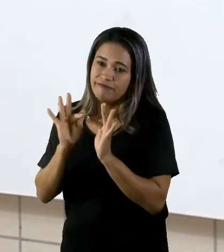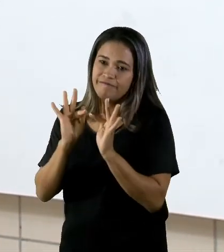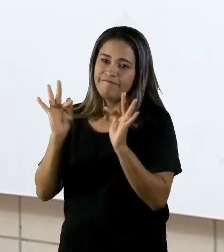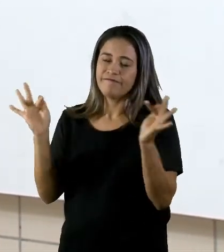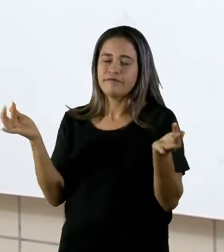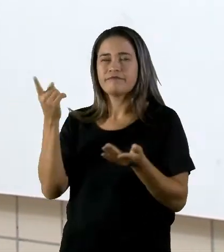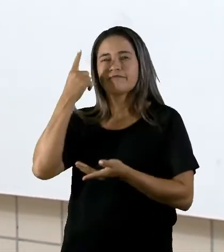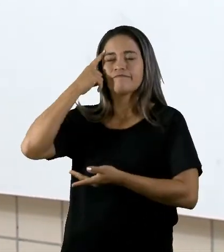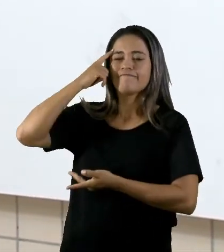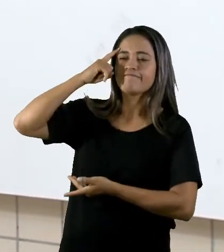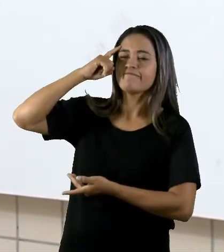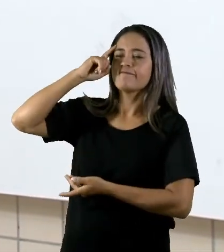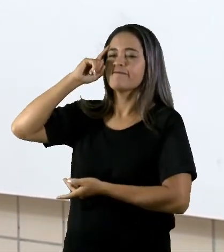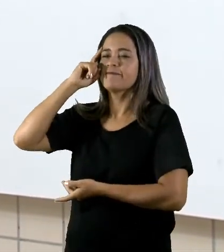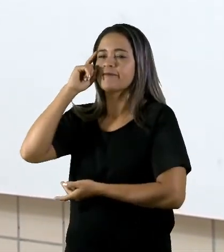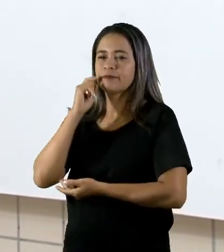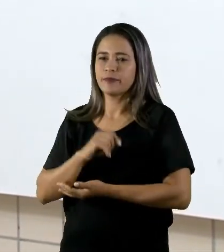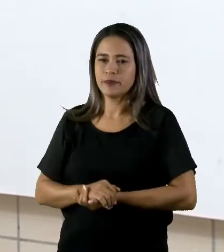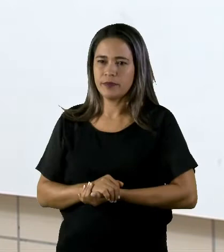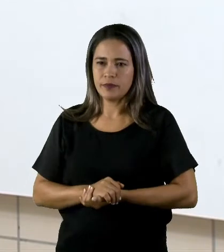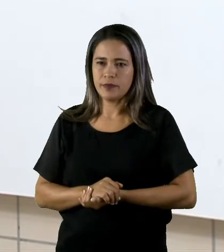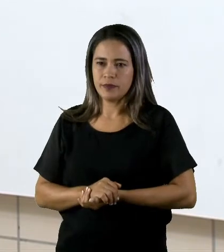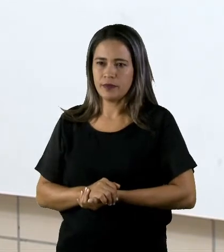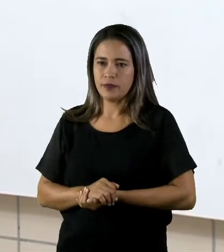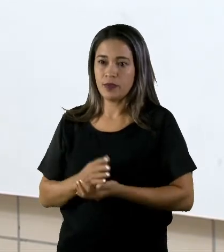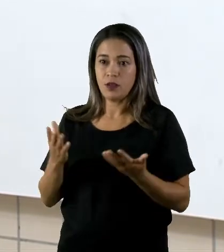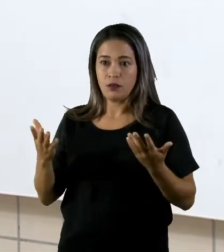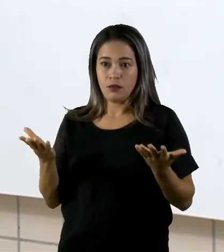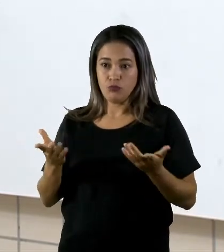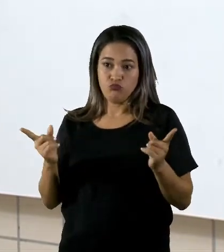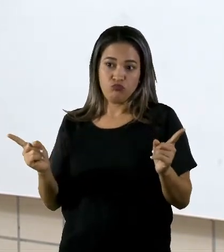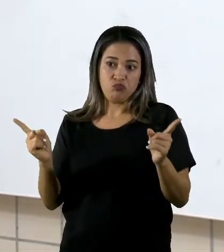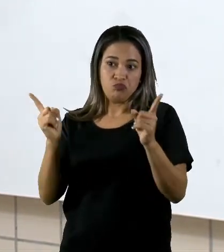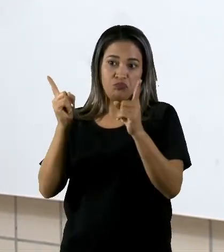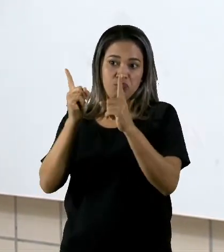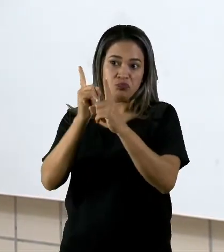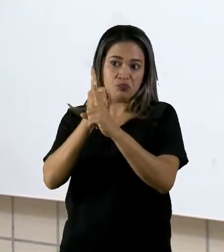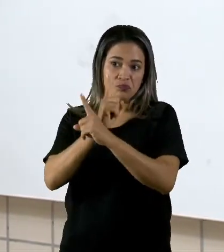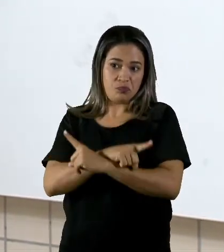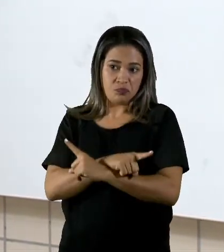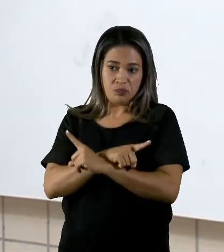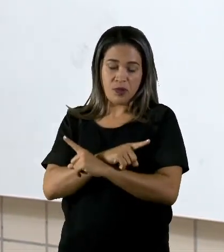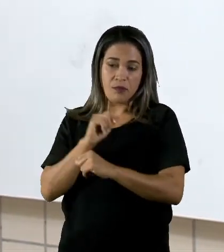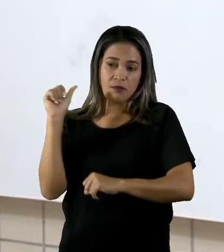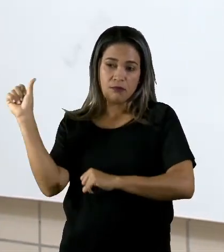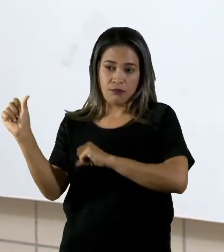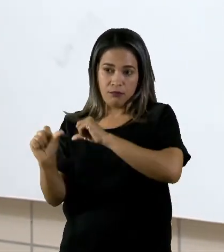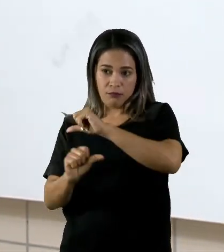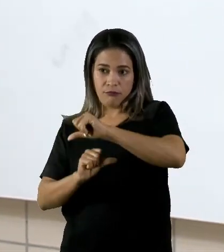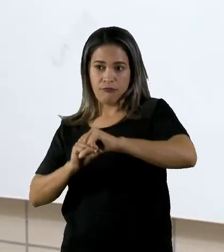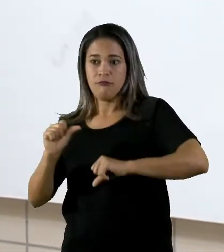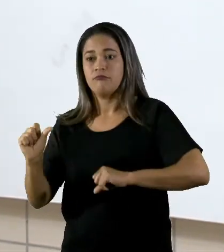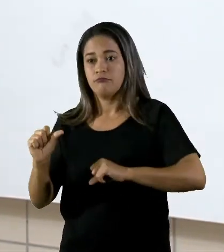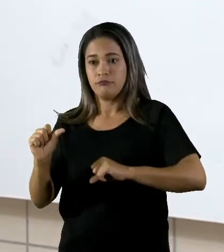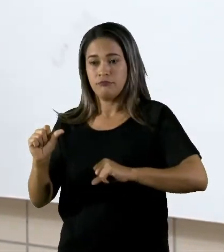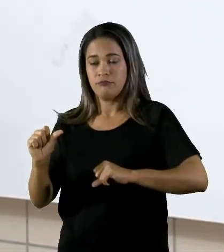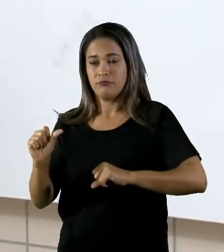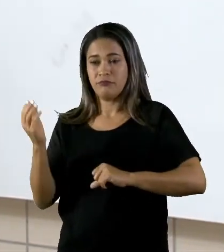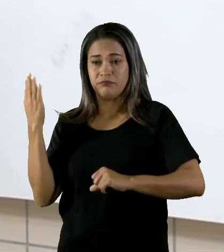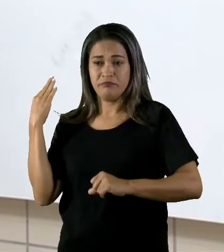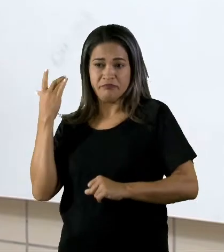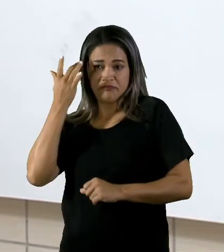ideia de operações inversas para poder transformá-la em algo que eu dei conta de